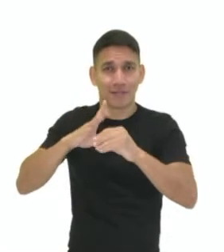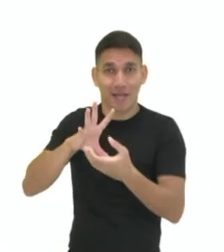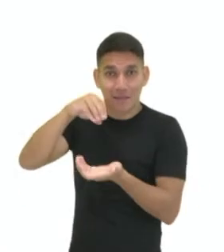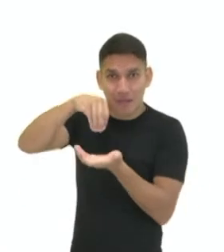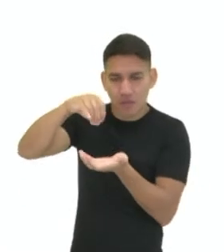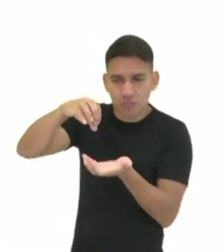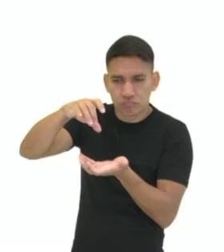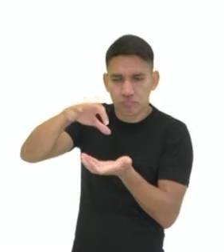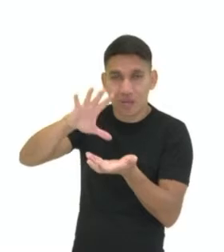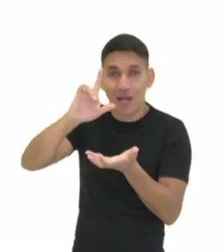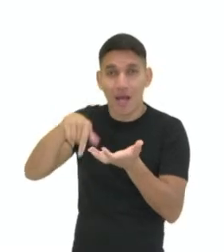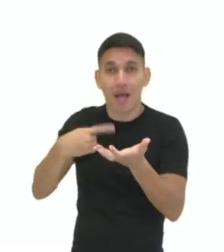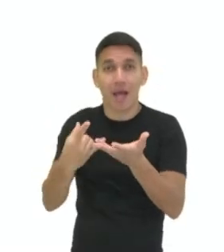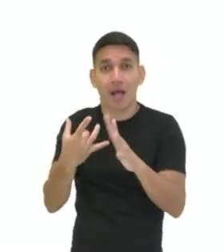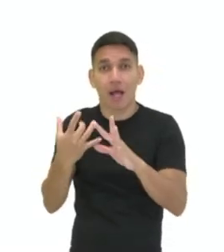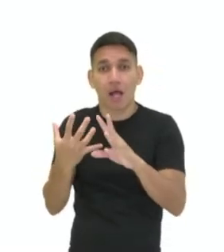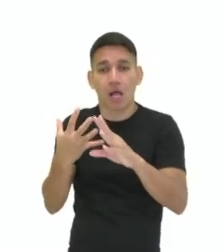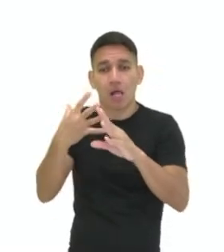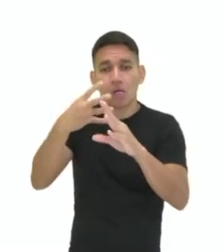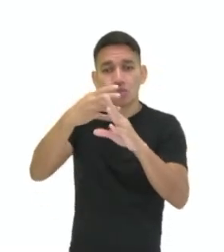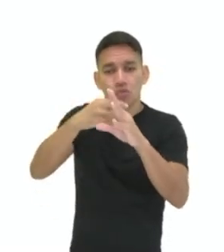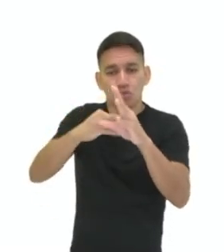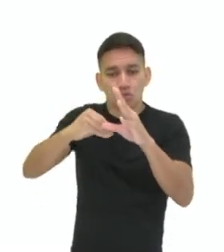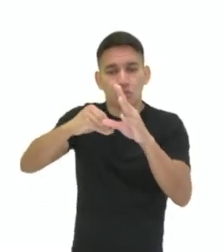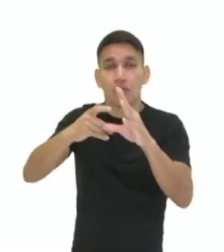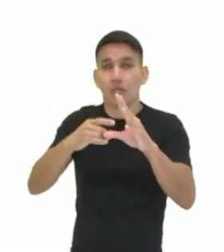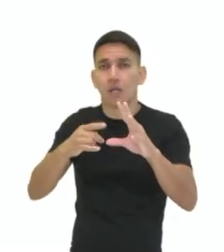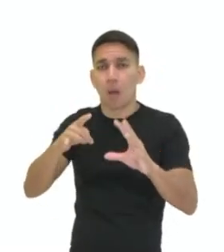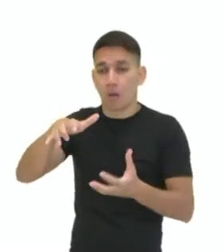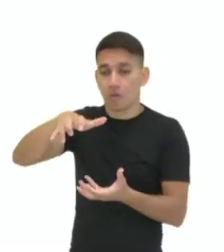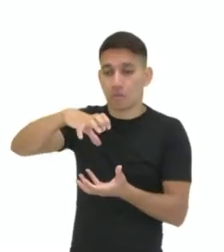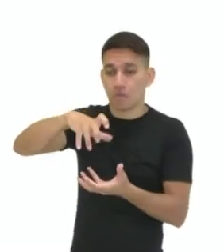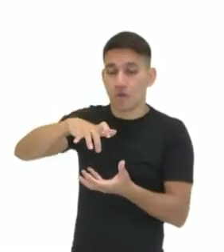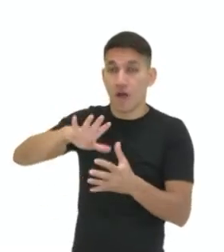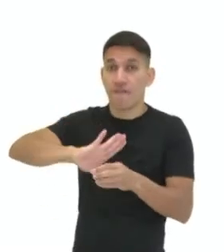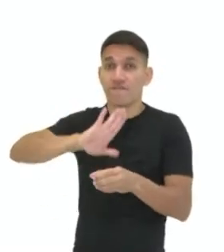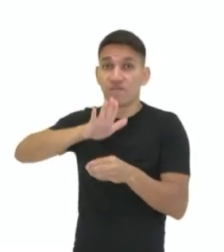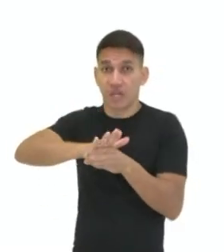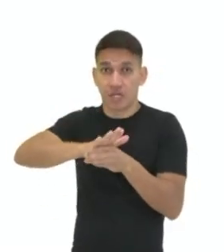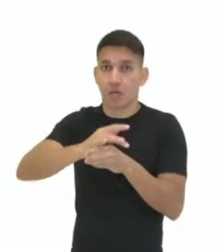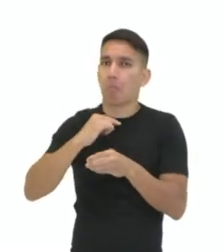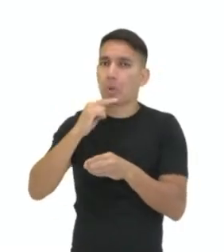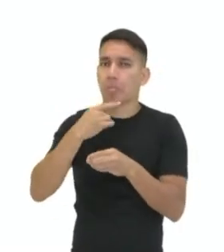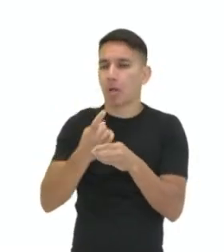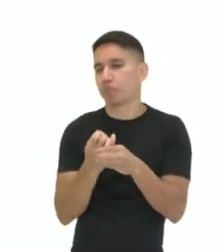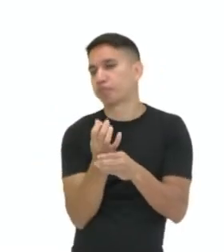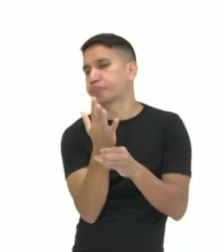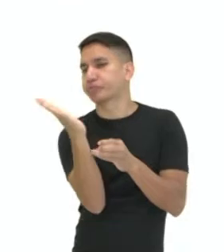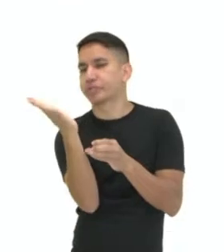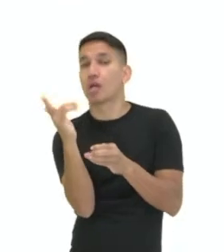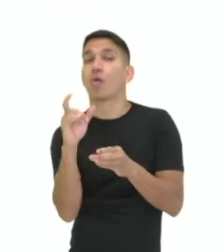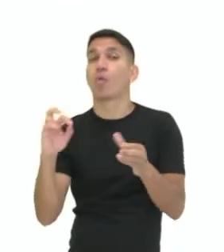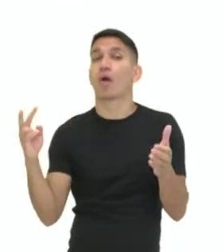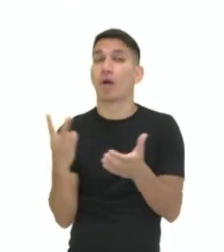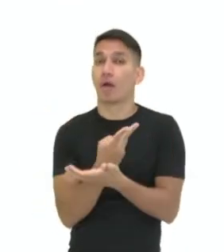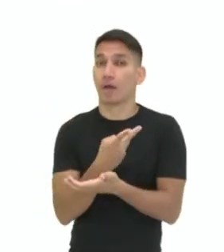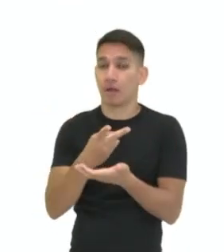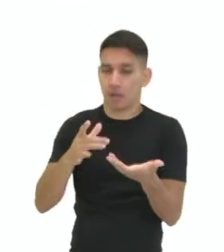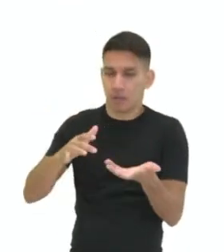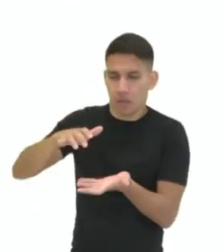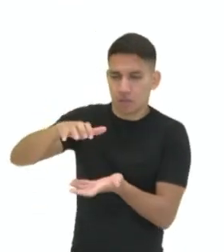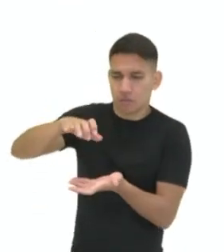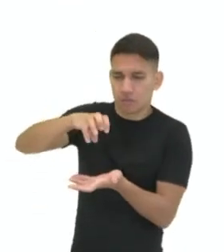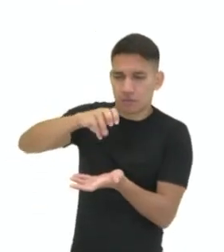fazendo a condensação. Como o recipiente está totalmente vedado, ou seja, não escapa essa água, esse vapor se condensa e